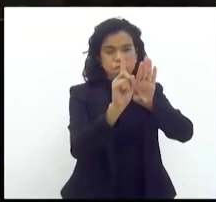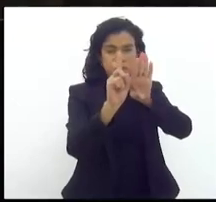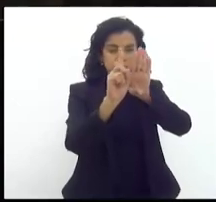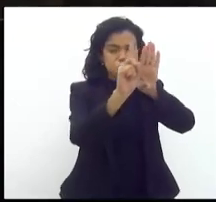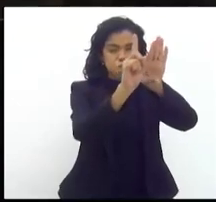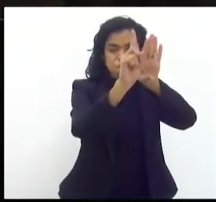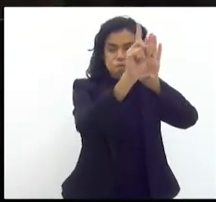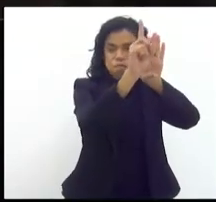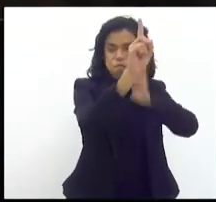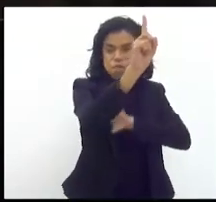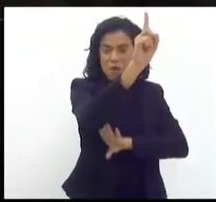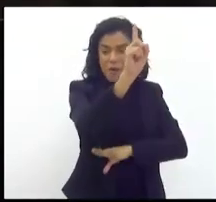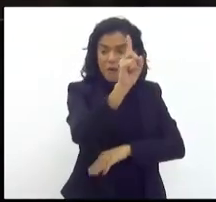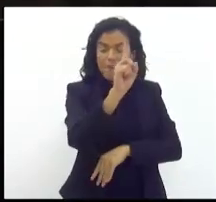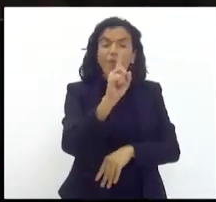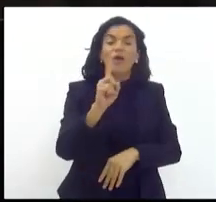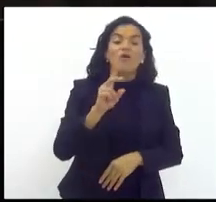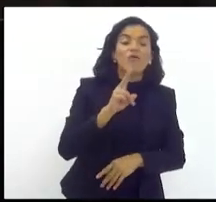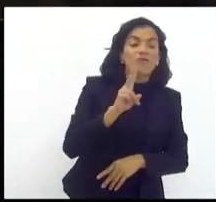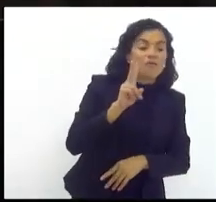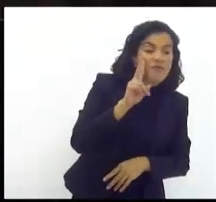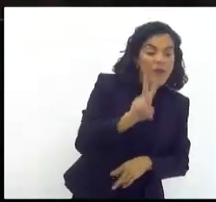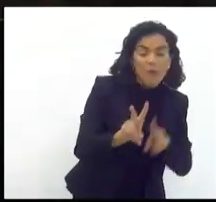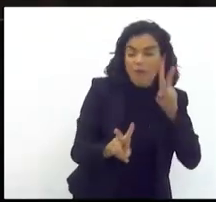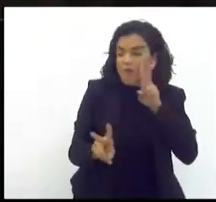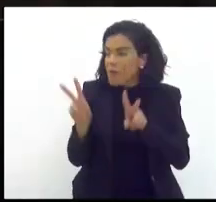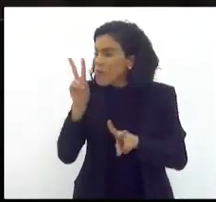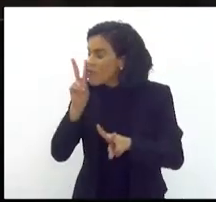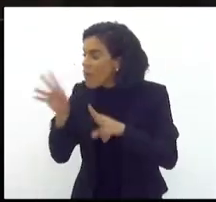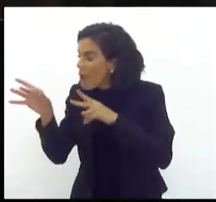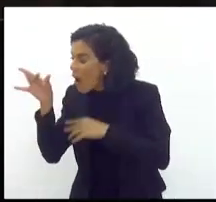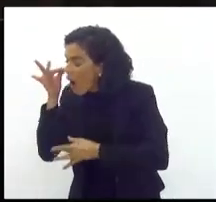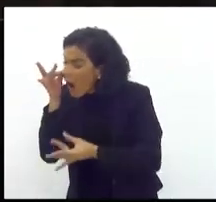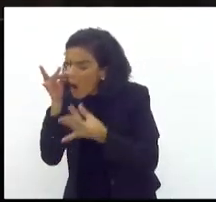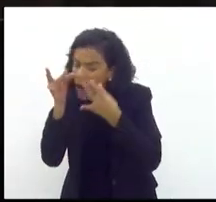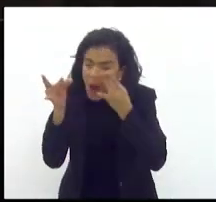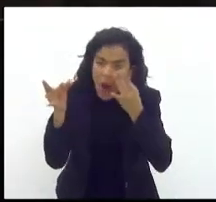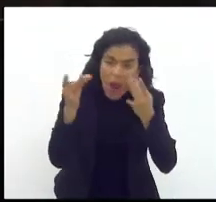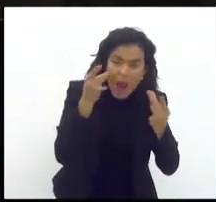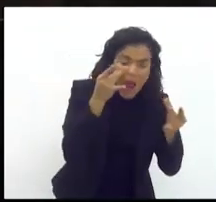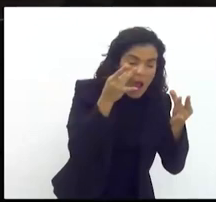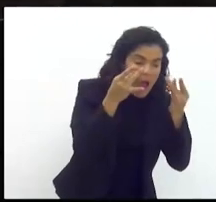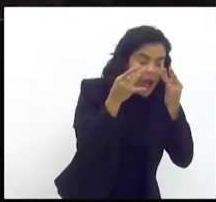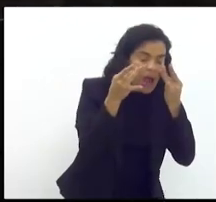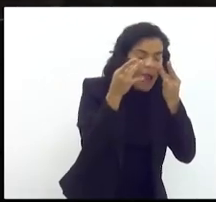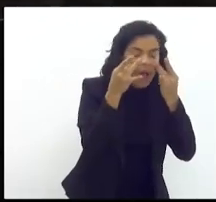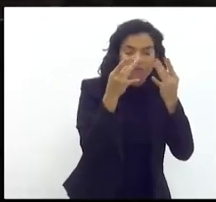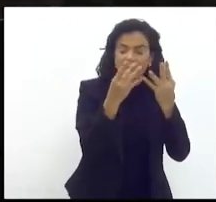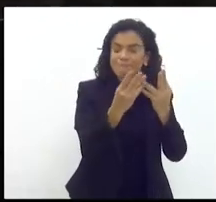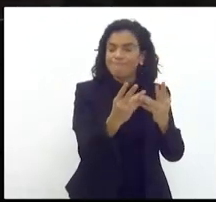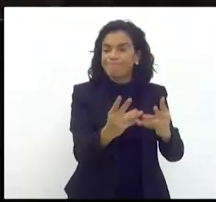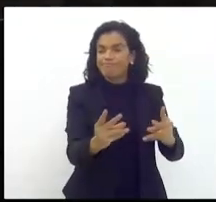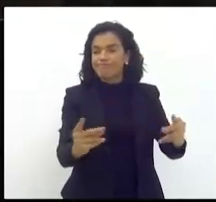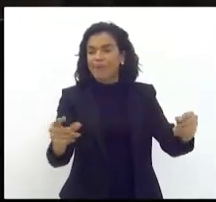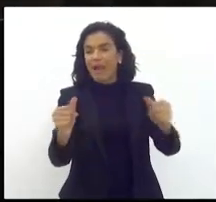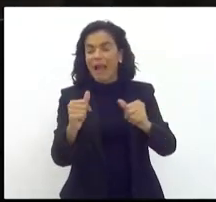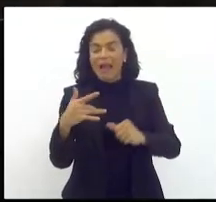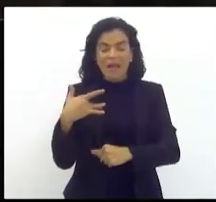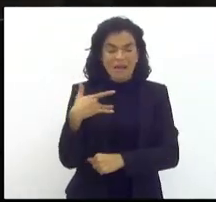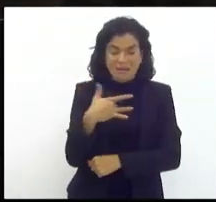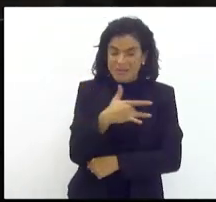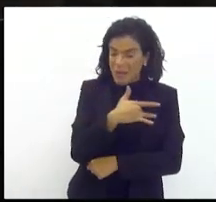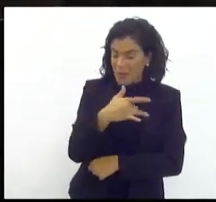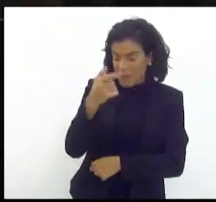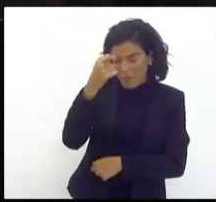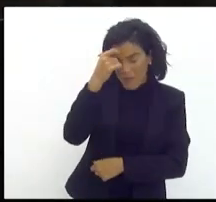sabemos da realidade dessas pessoas vemos o quanto que está em frangalhos à saúde mental